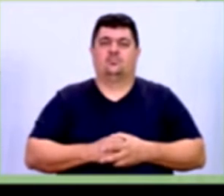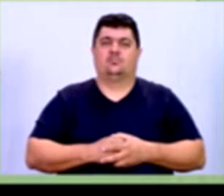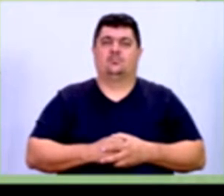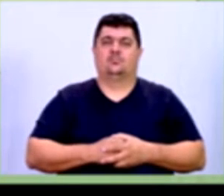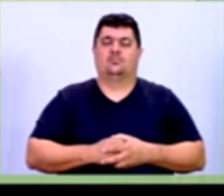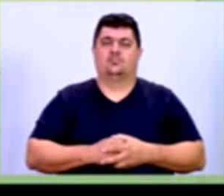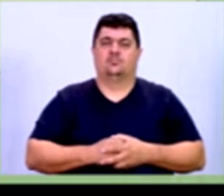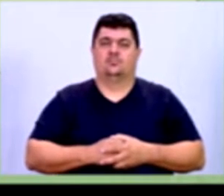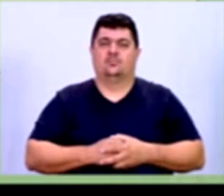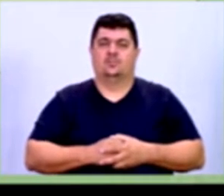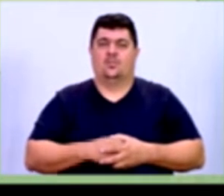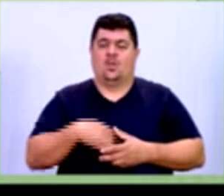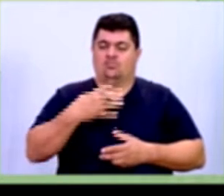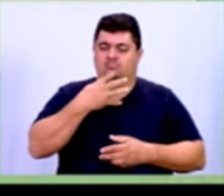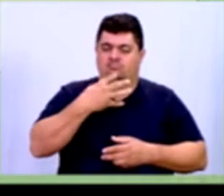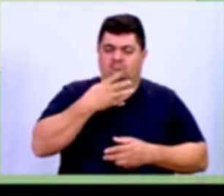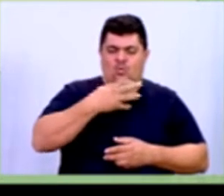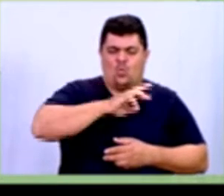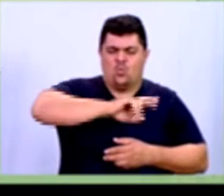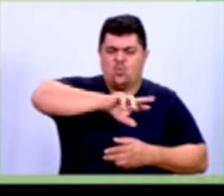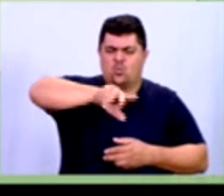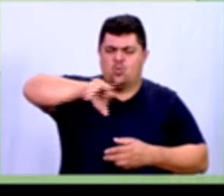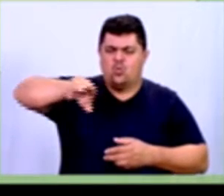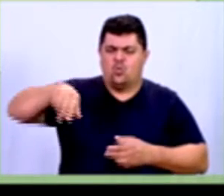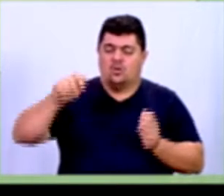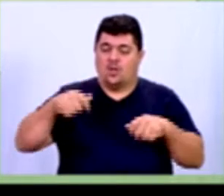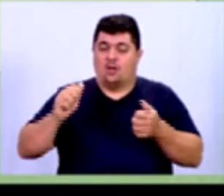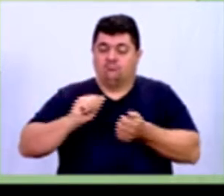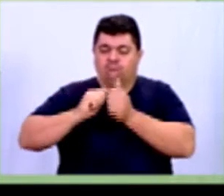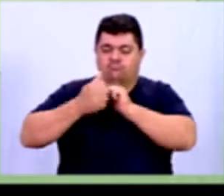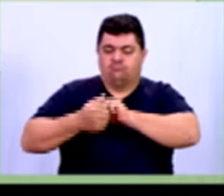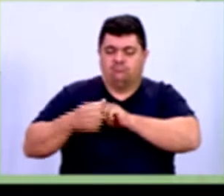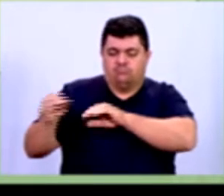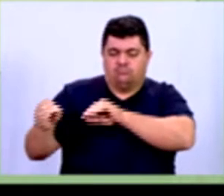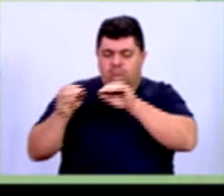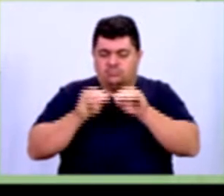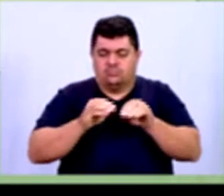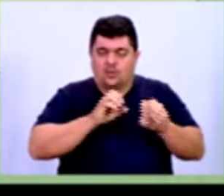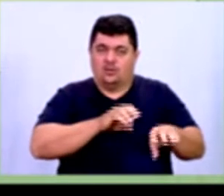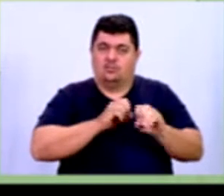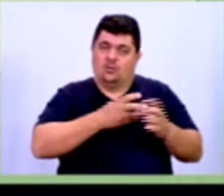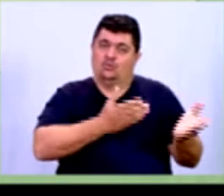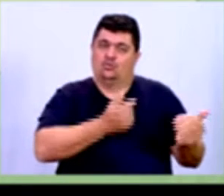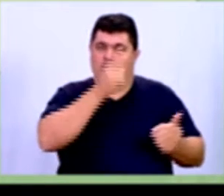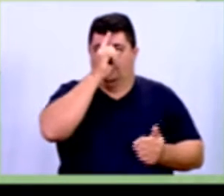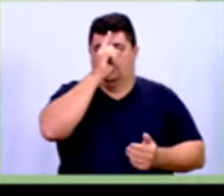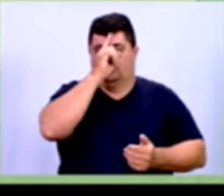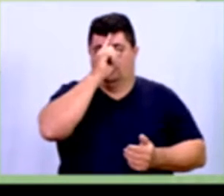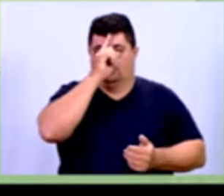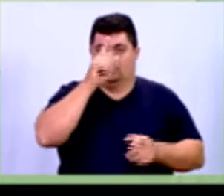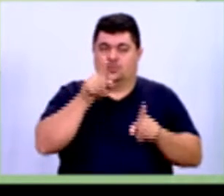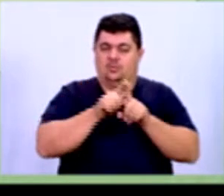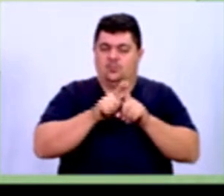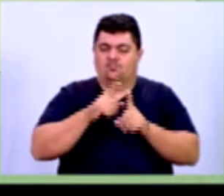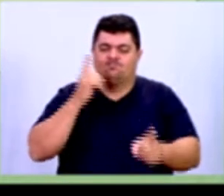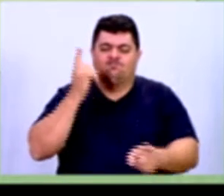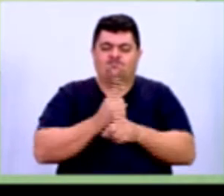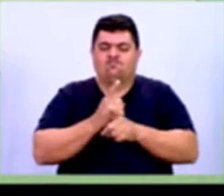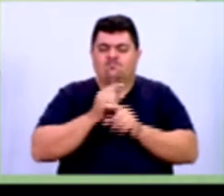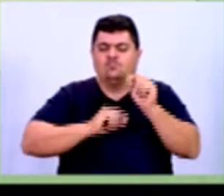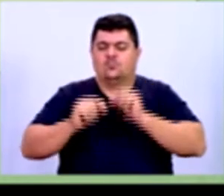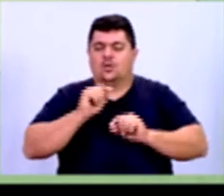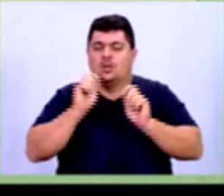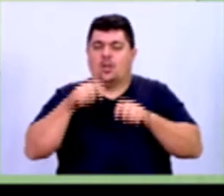Reconhecer materiais didáticos adequados para a educação de jovens e adultos. Identificar recursos